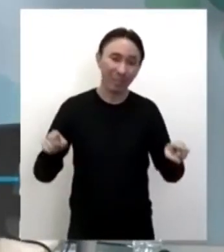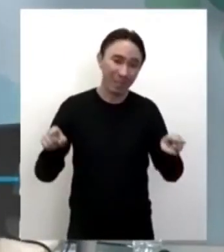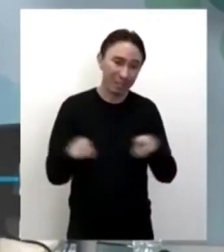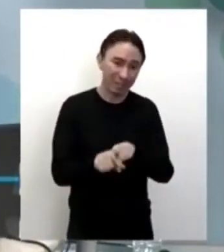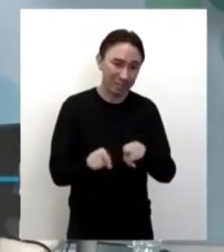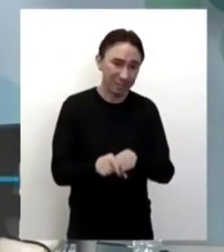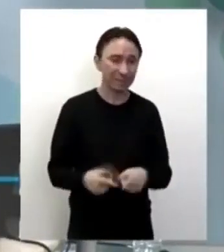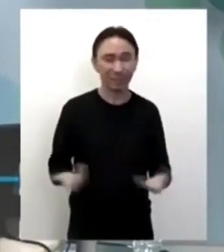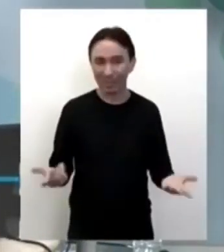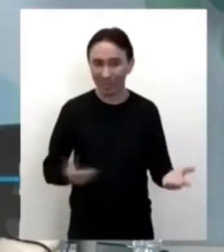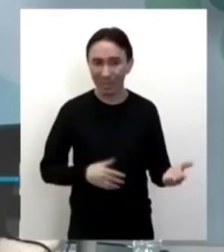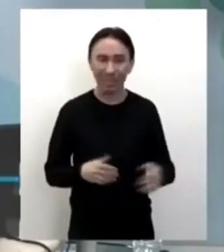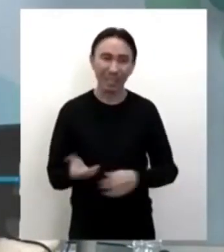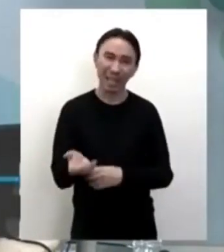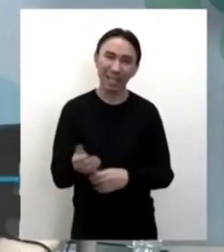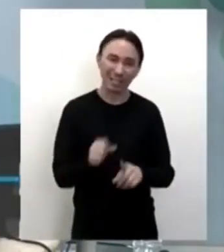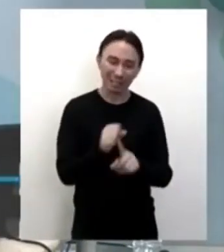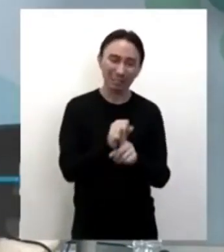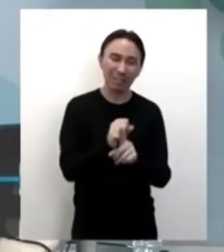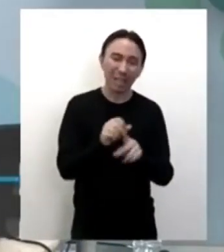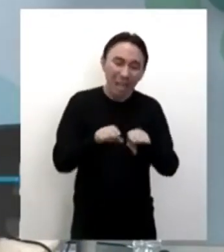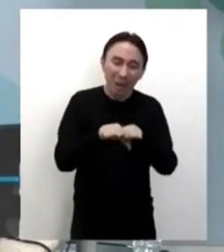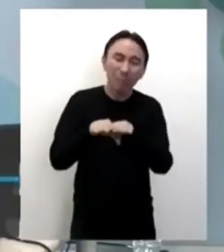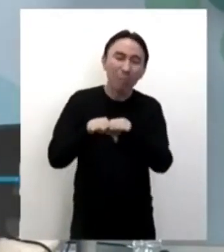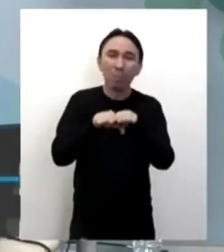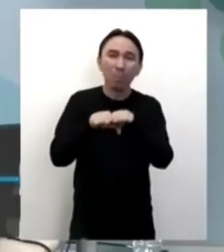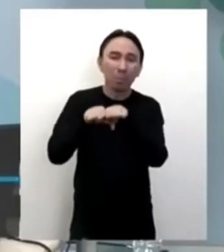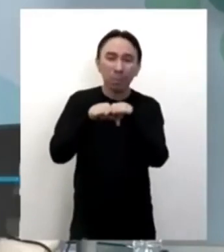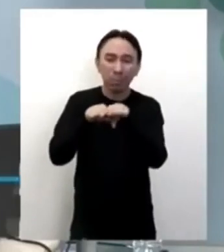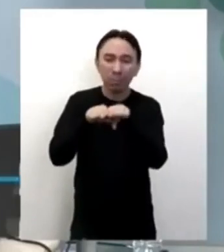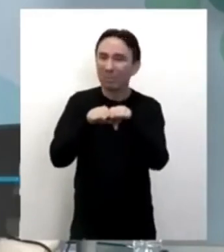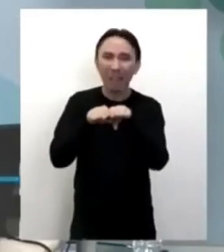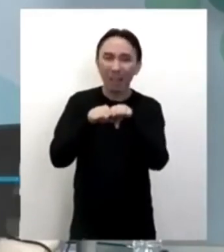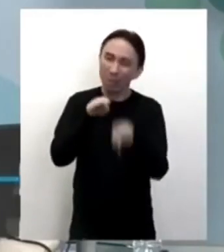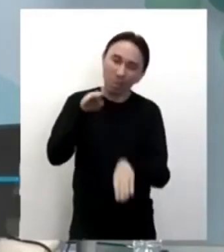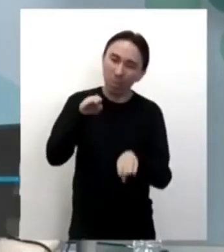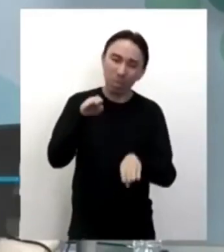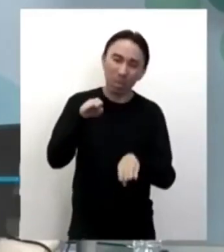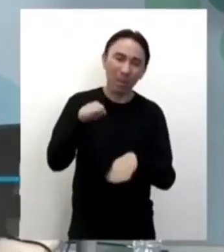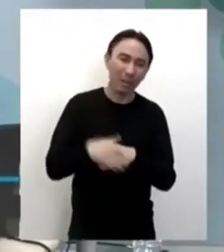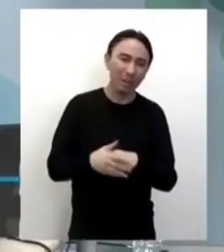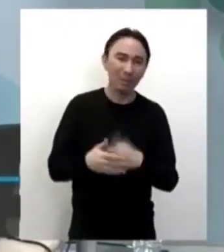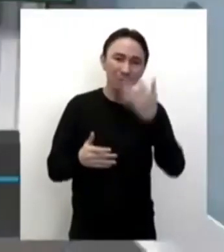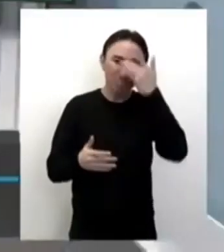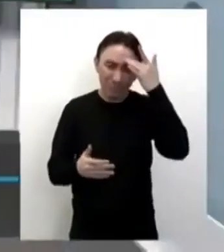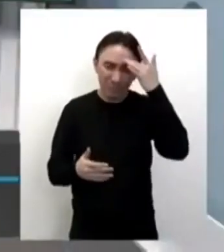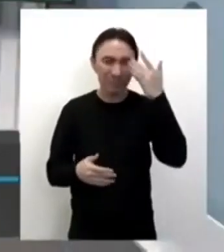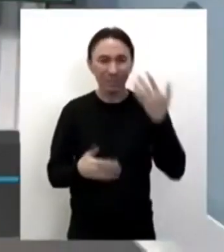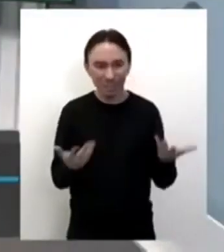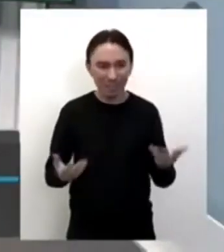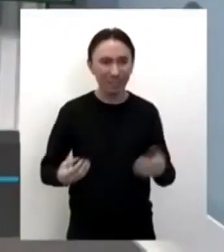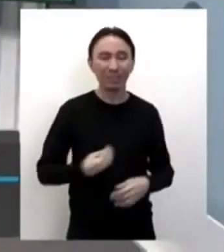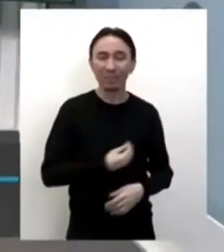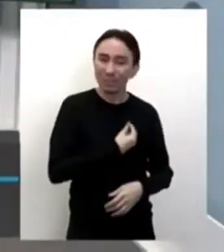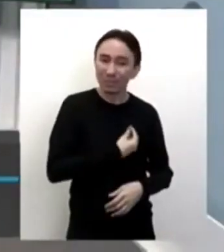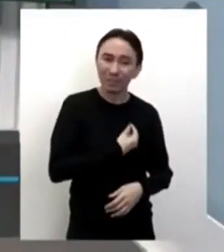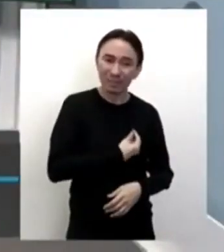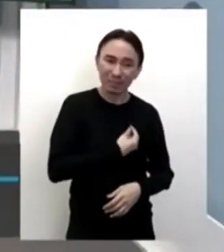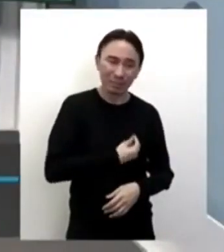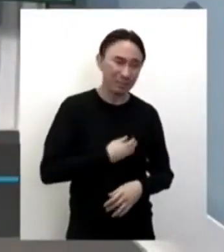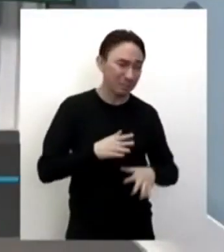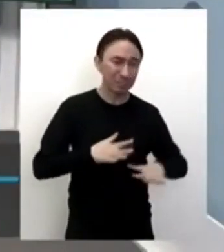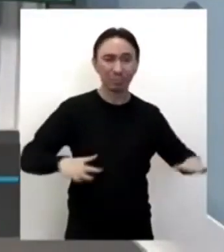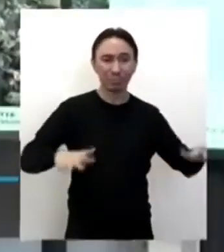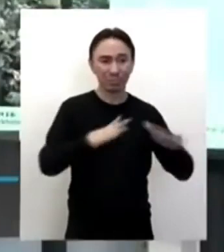dos lugares em que as pessoas vivem, né? Eu até gostaria de saber a sua opinião sobre isso. Essas questões aí é o que a gente viu.